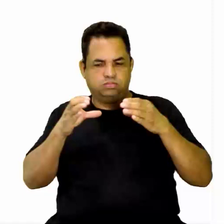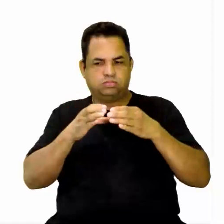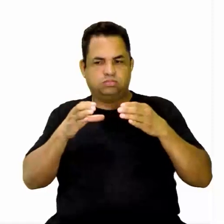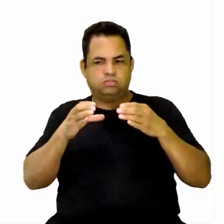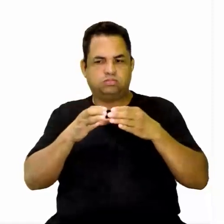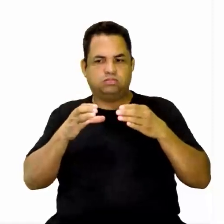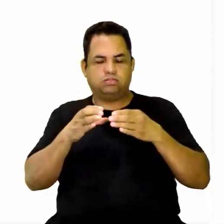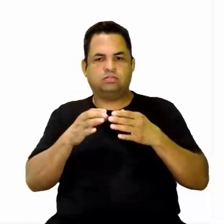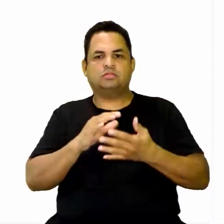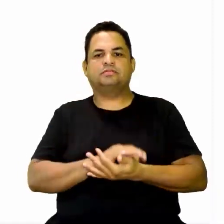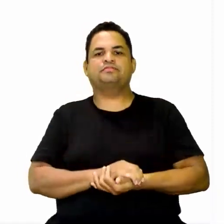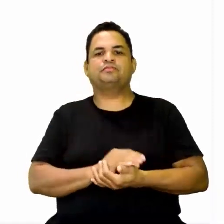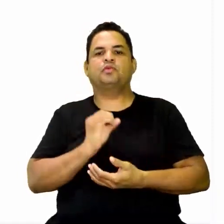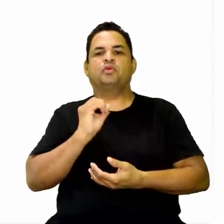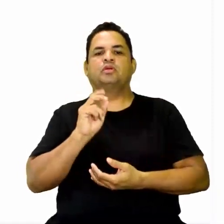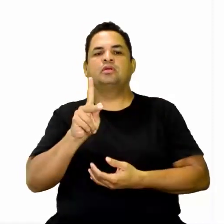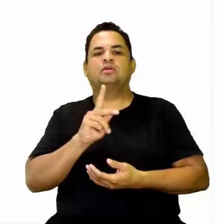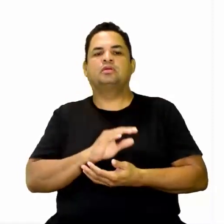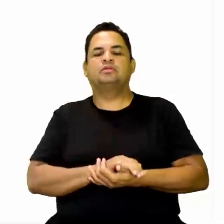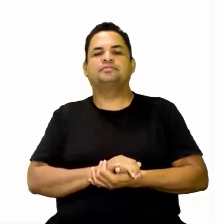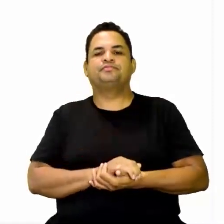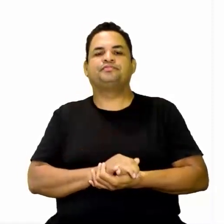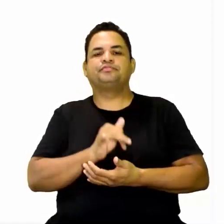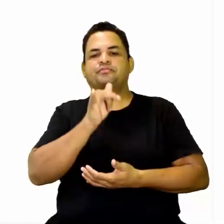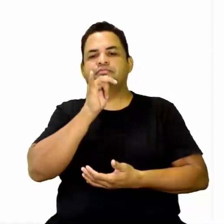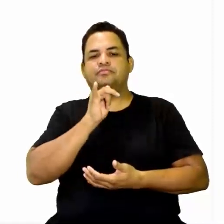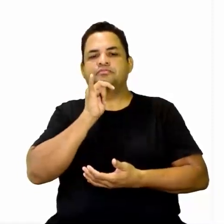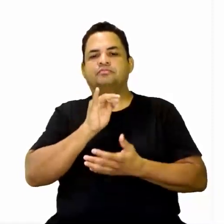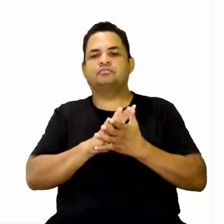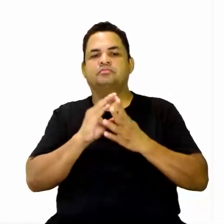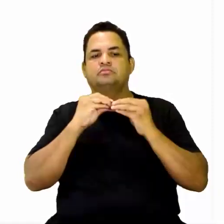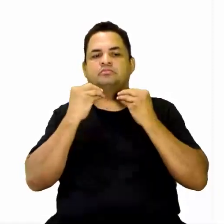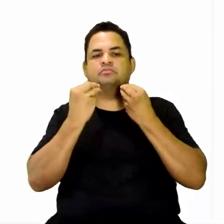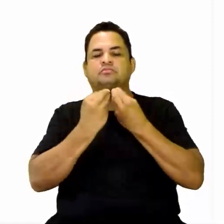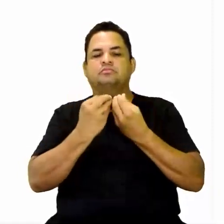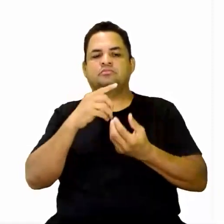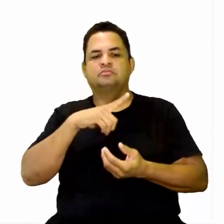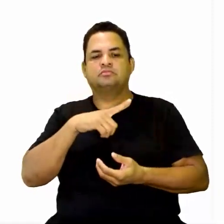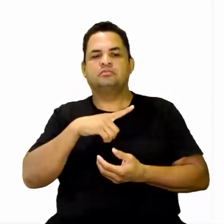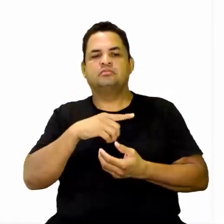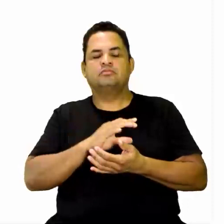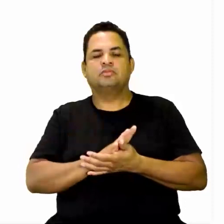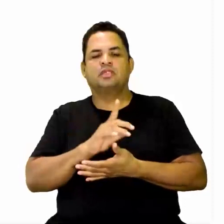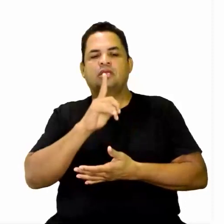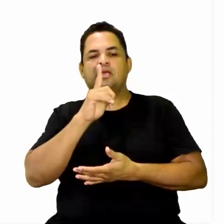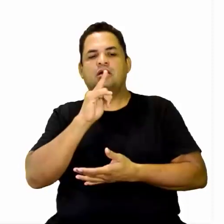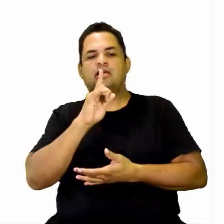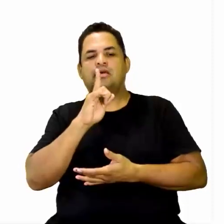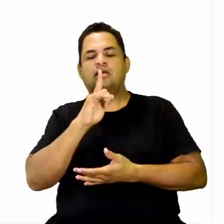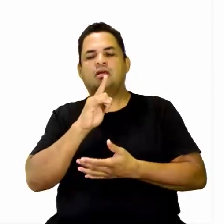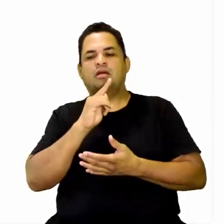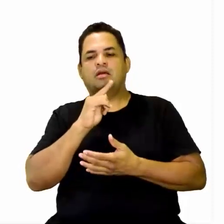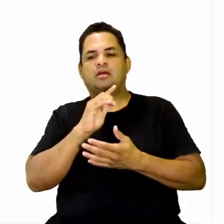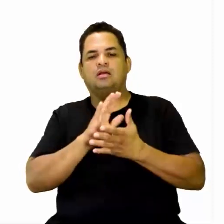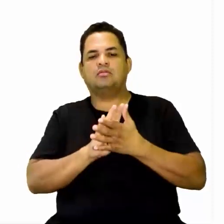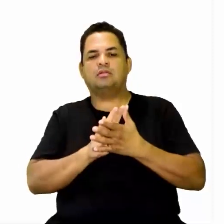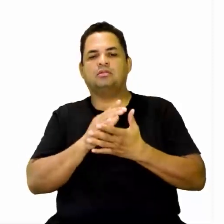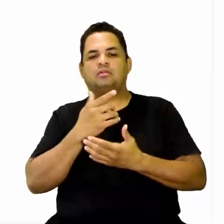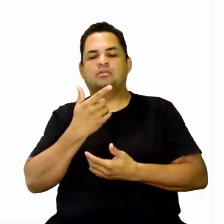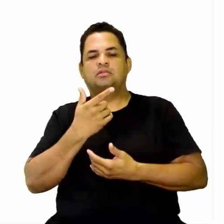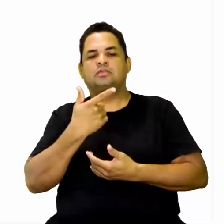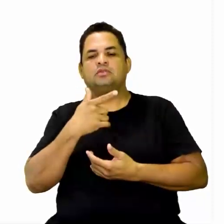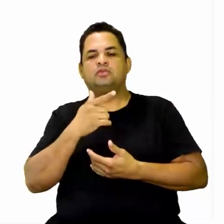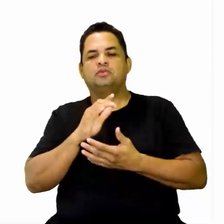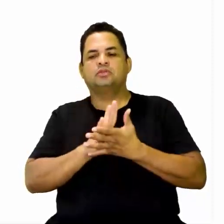pressão, ok? Então, como exemplos de substância, nós temos água destilada, tá